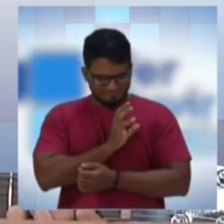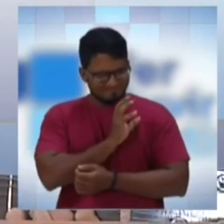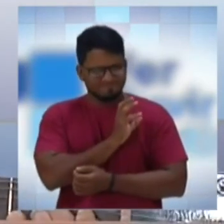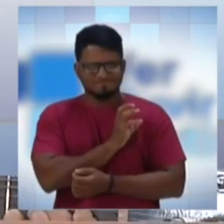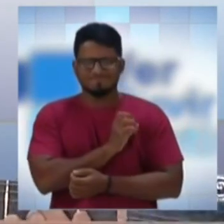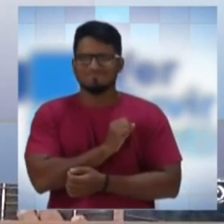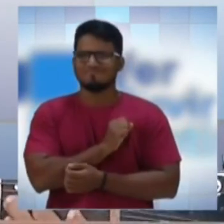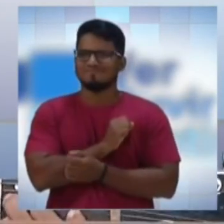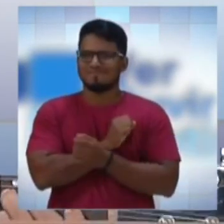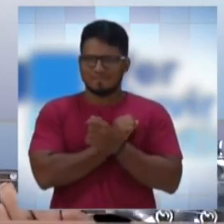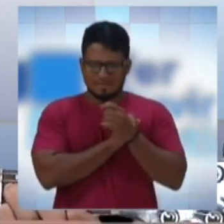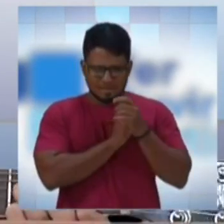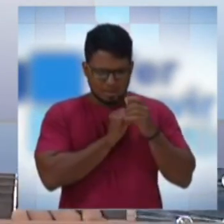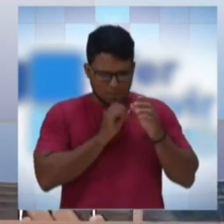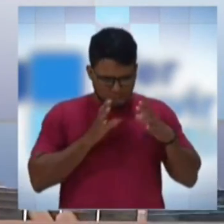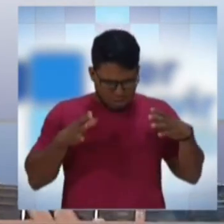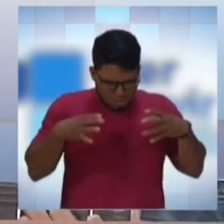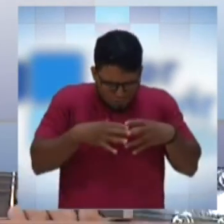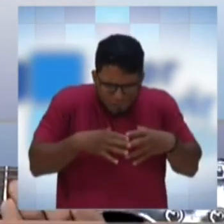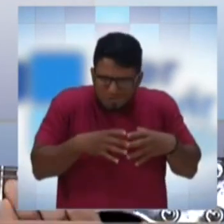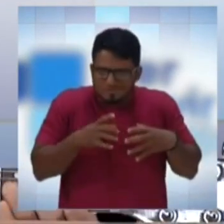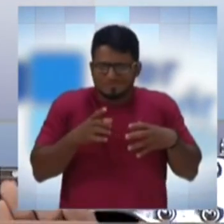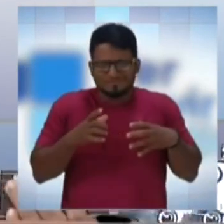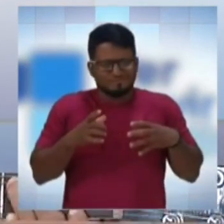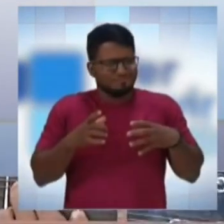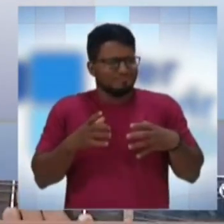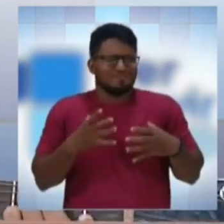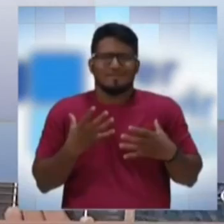o amor não cabe em si.